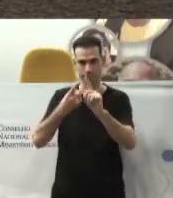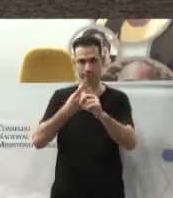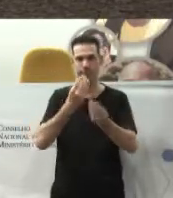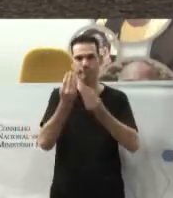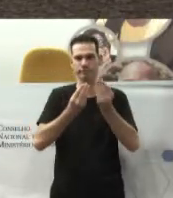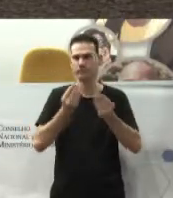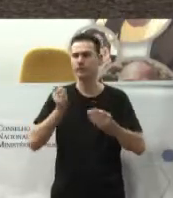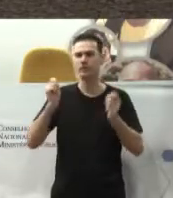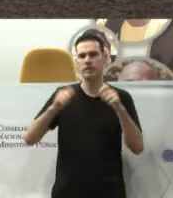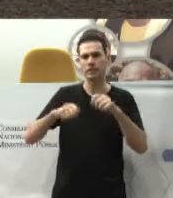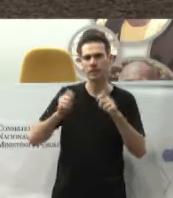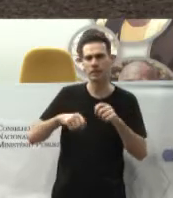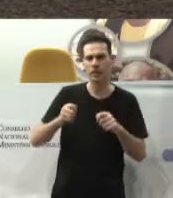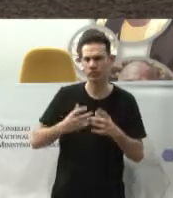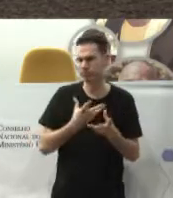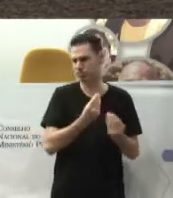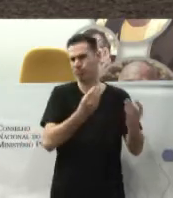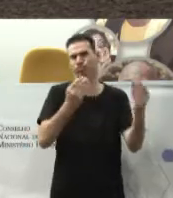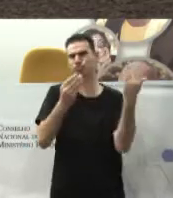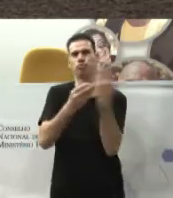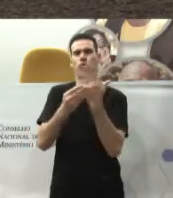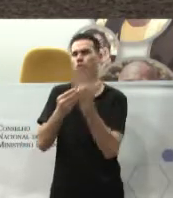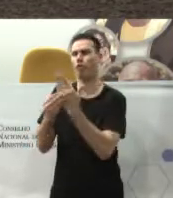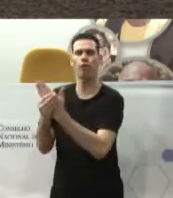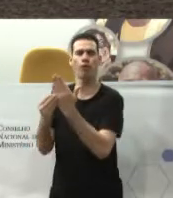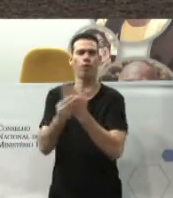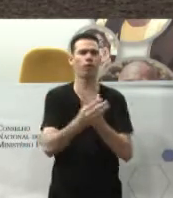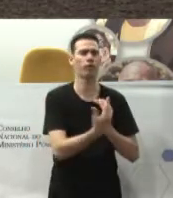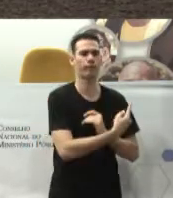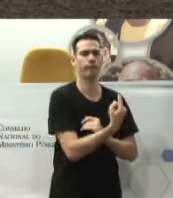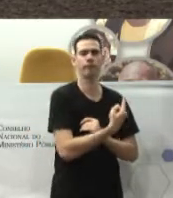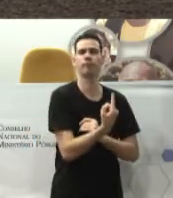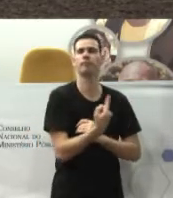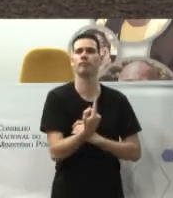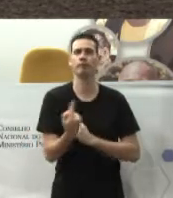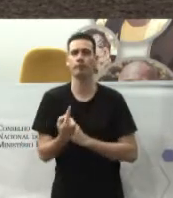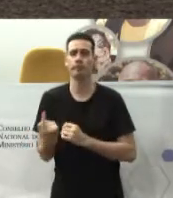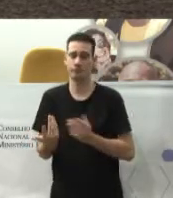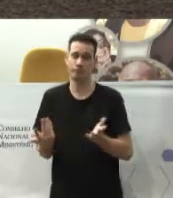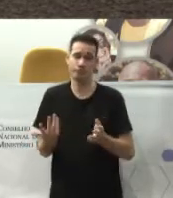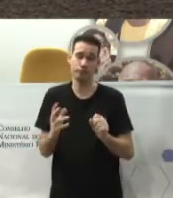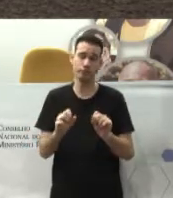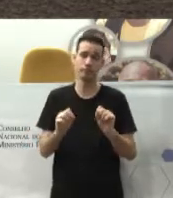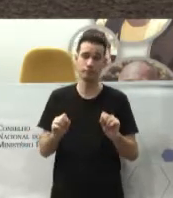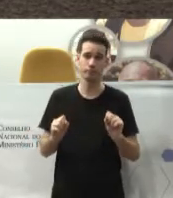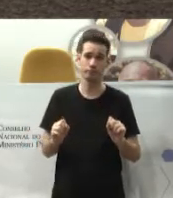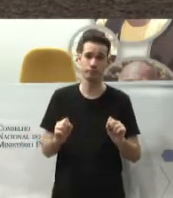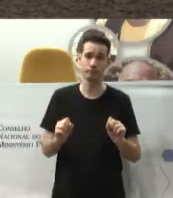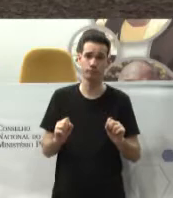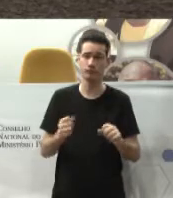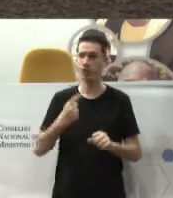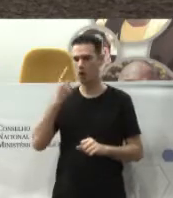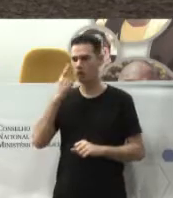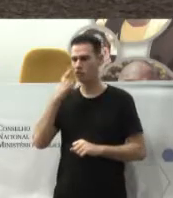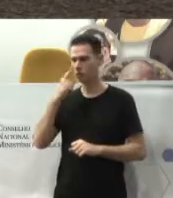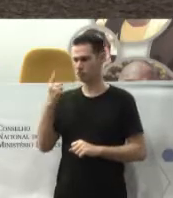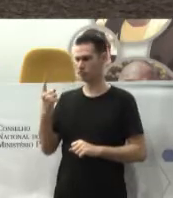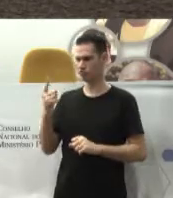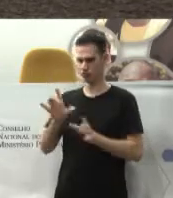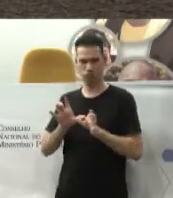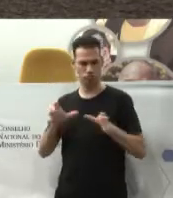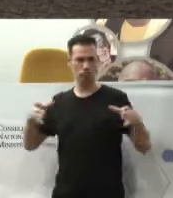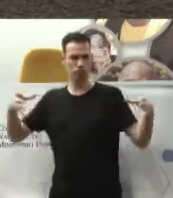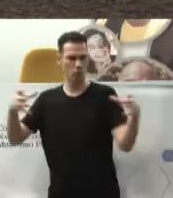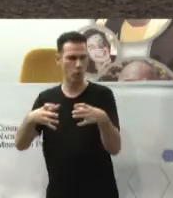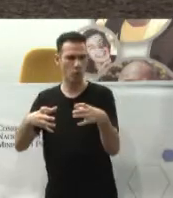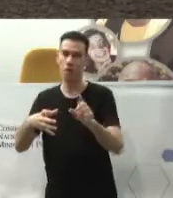podemos tratá-lo em um monte de processos individuais. Em vez da gente usar a solução coletiva, a gente fala, beleza, eu